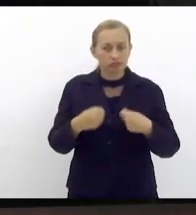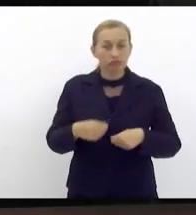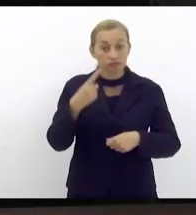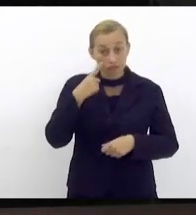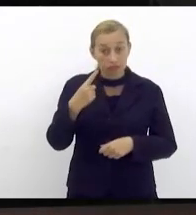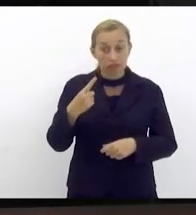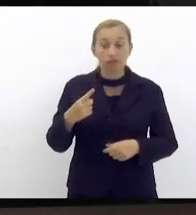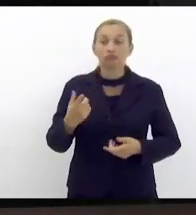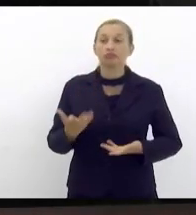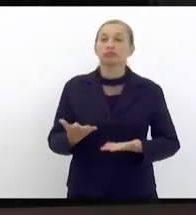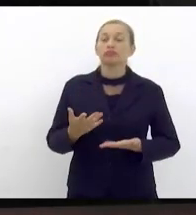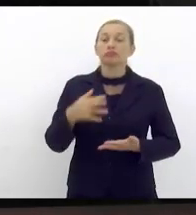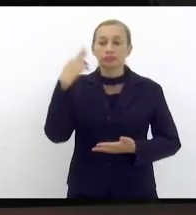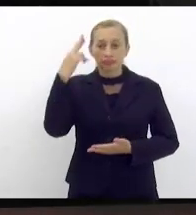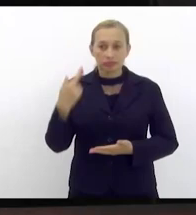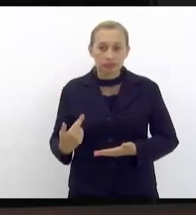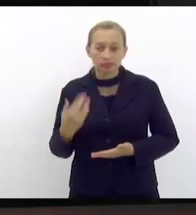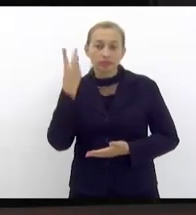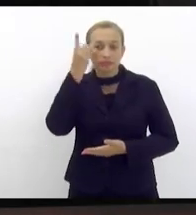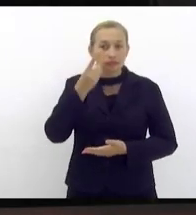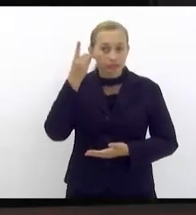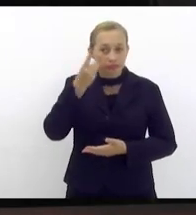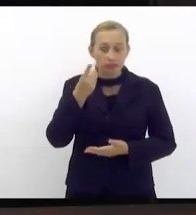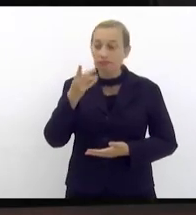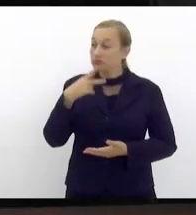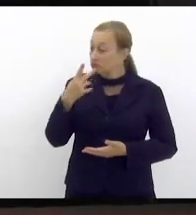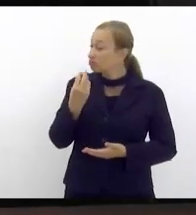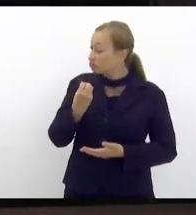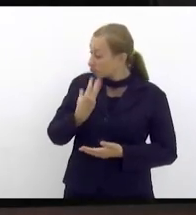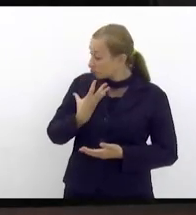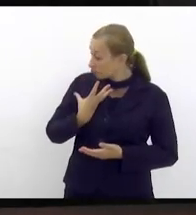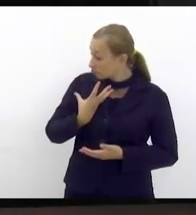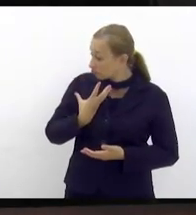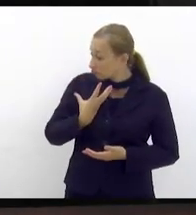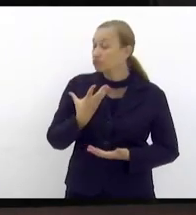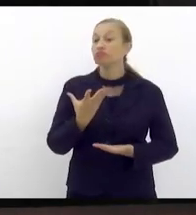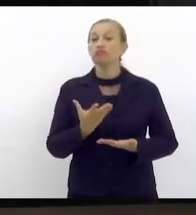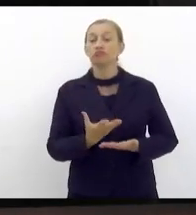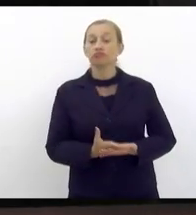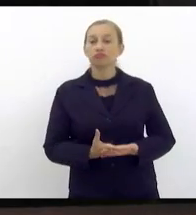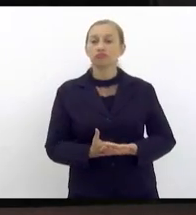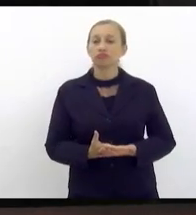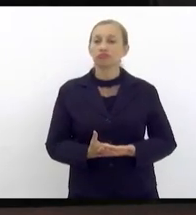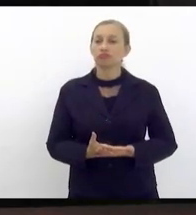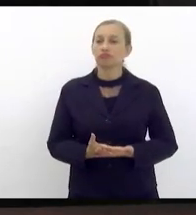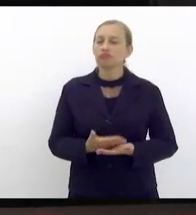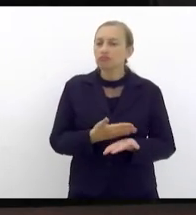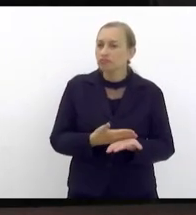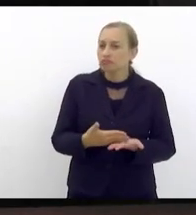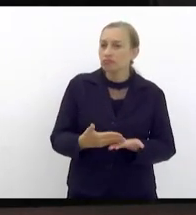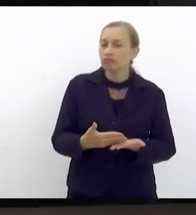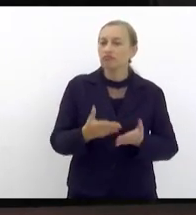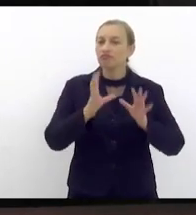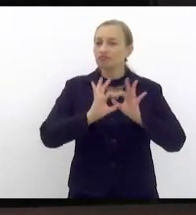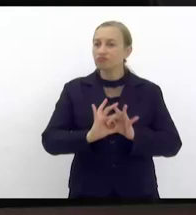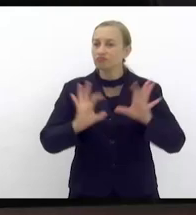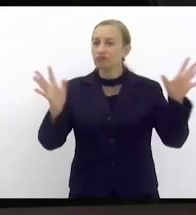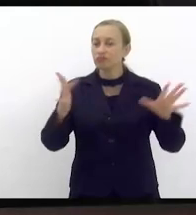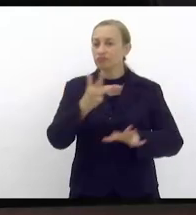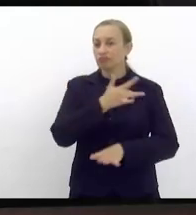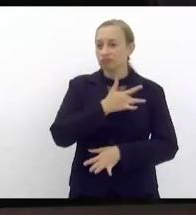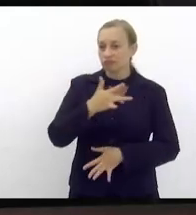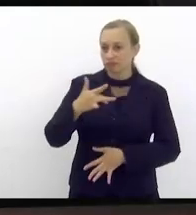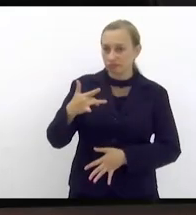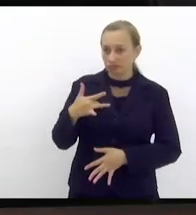isso a deputada Renata Souza foi muito feliz em suas colocações e a gente parte do princípio que uma democracia saudável